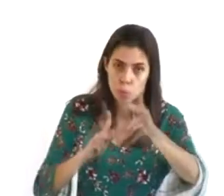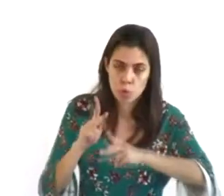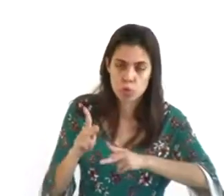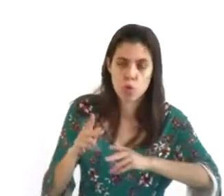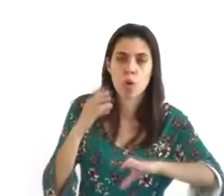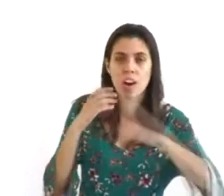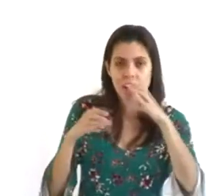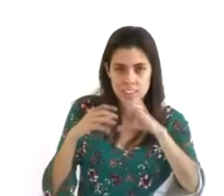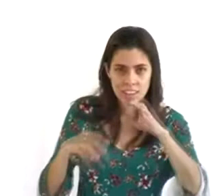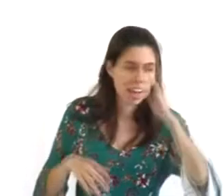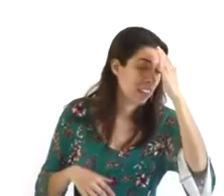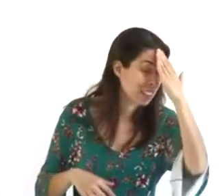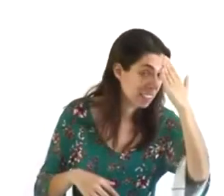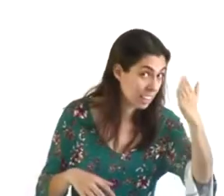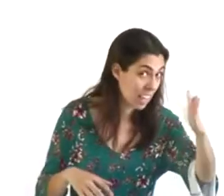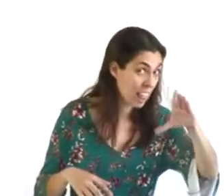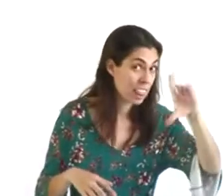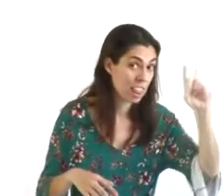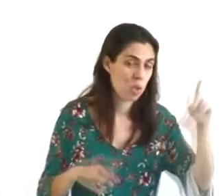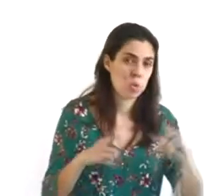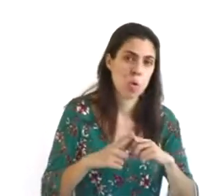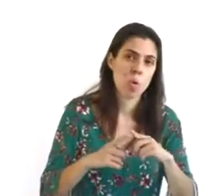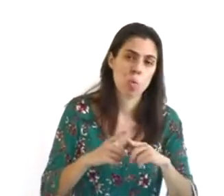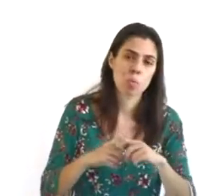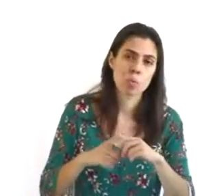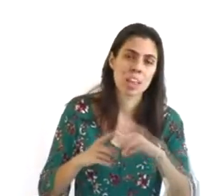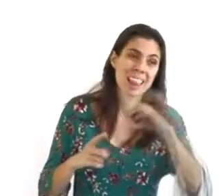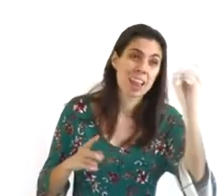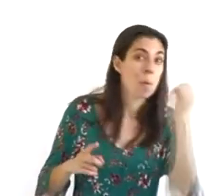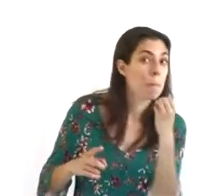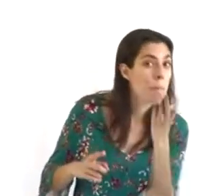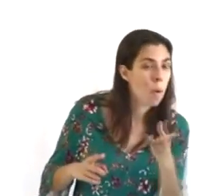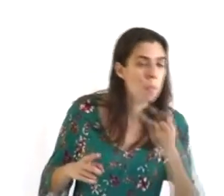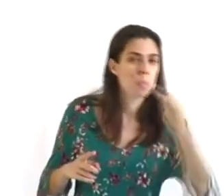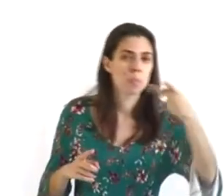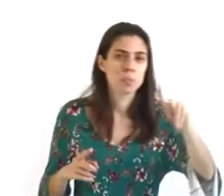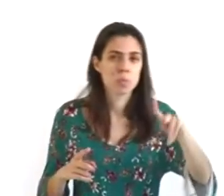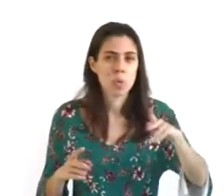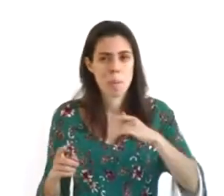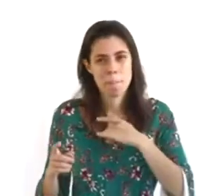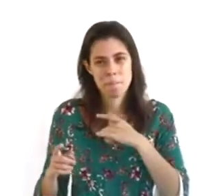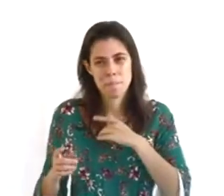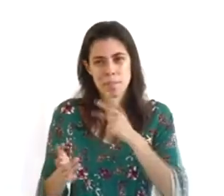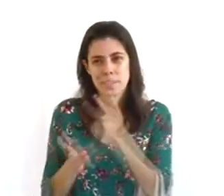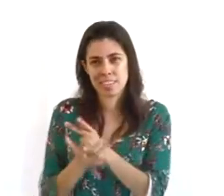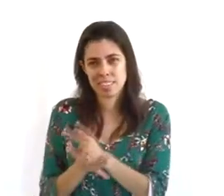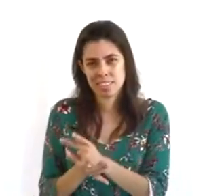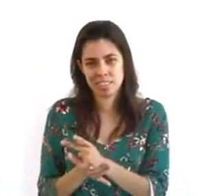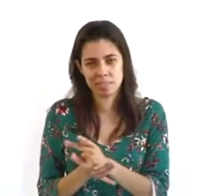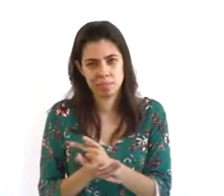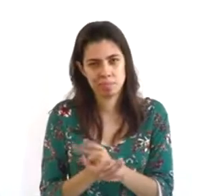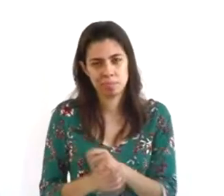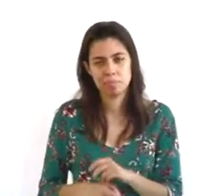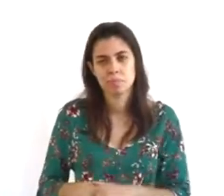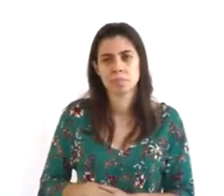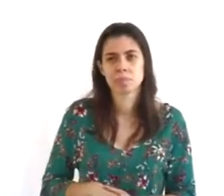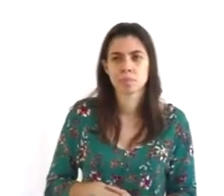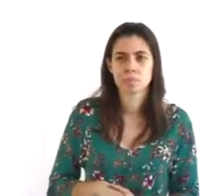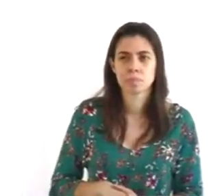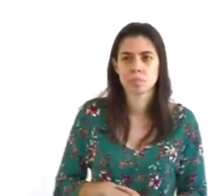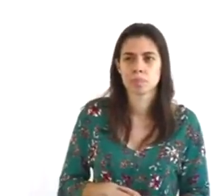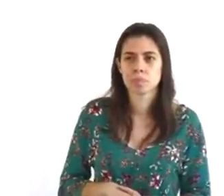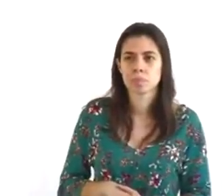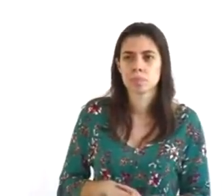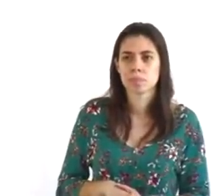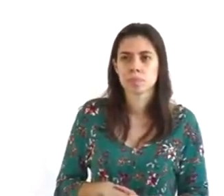porque a sua misericórdia dura para sempre. Quantos outros salmos nós temos aqui além deste, que essa expressão